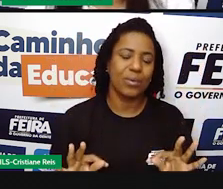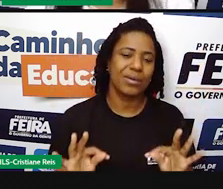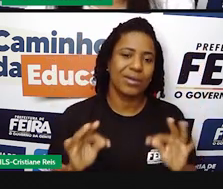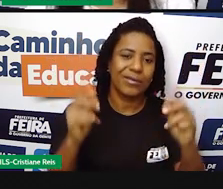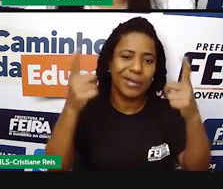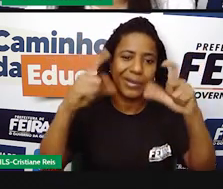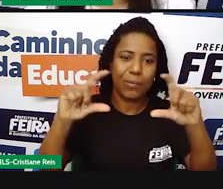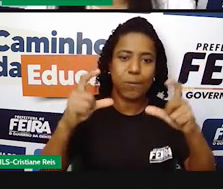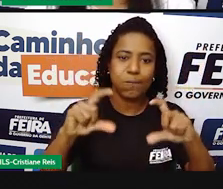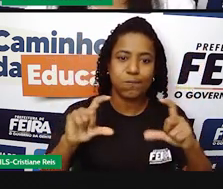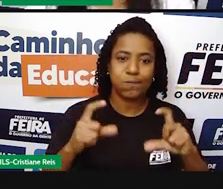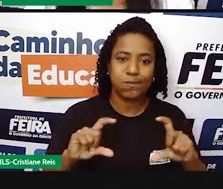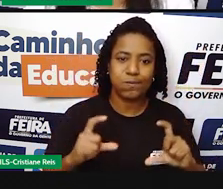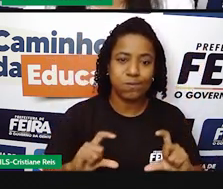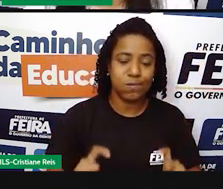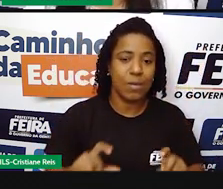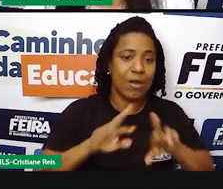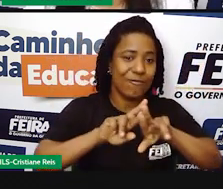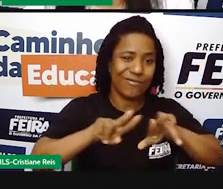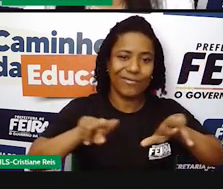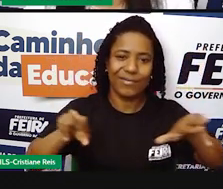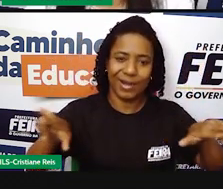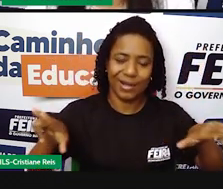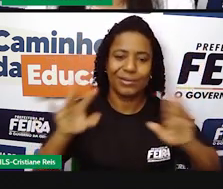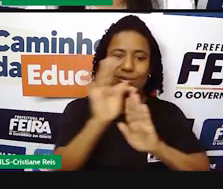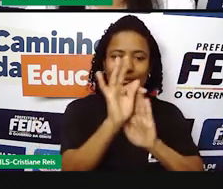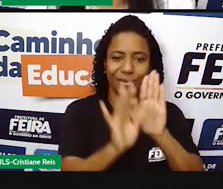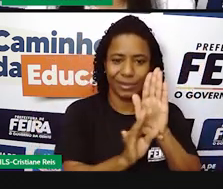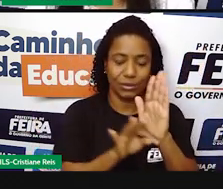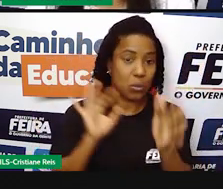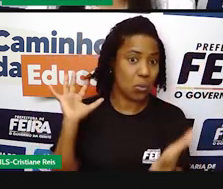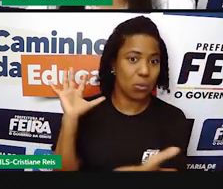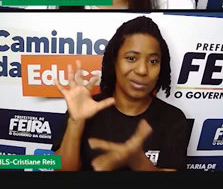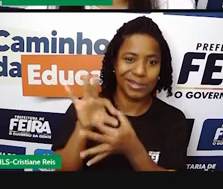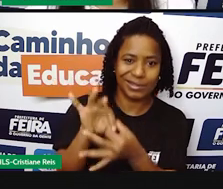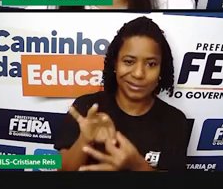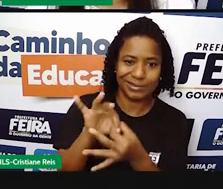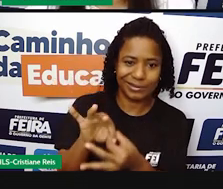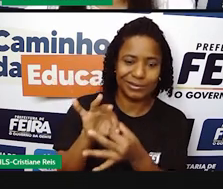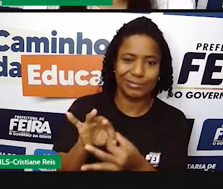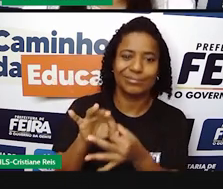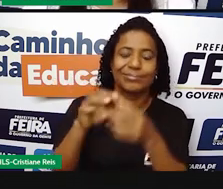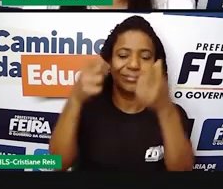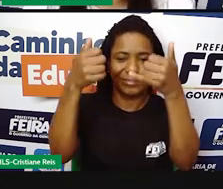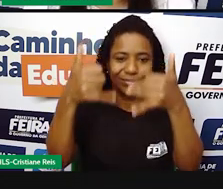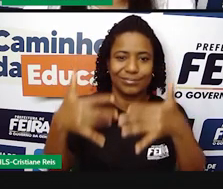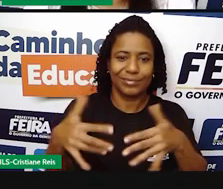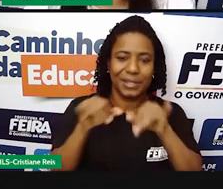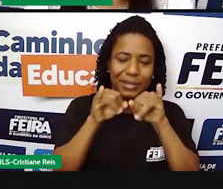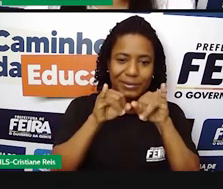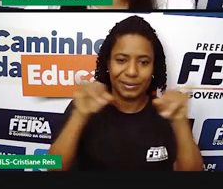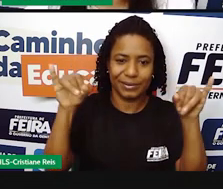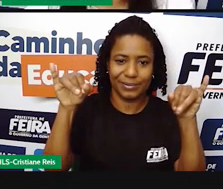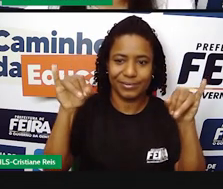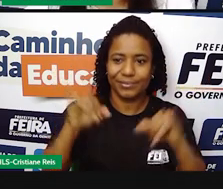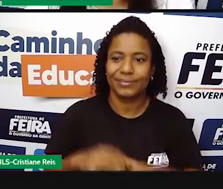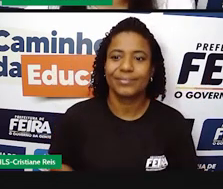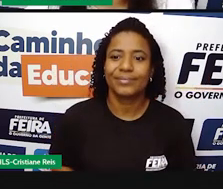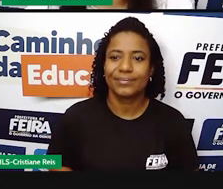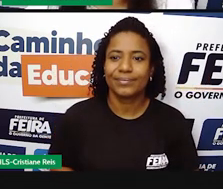do texto que faz parte do contexto todo ali trazido pela notícia.